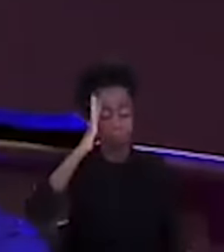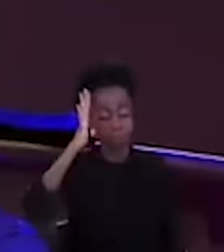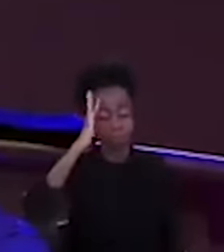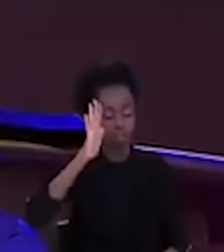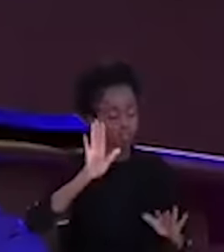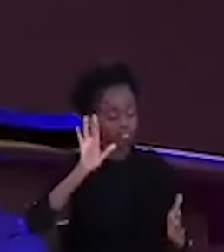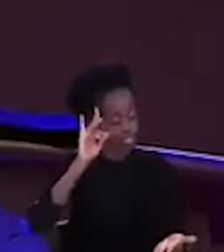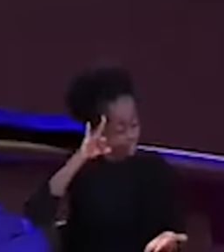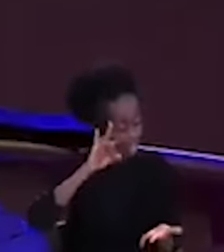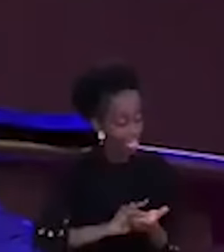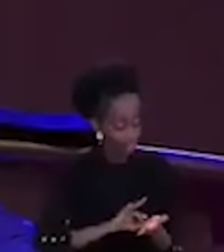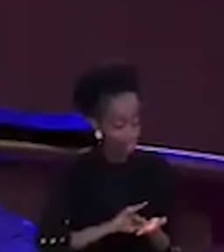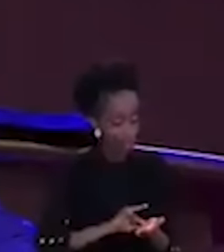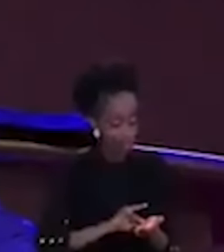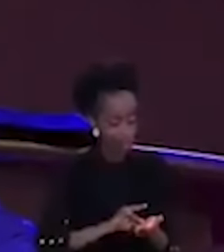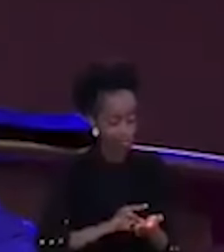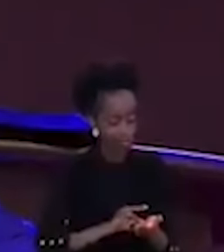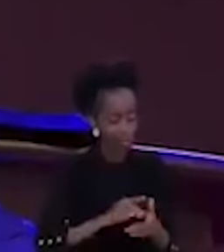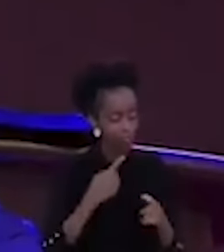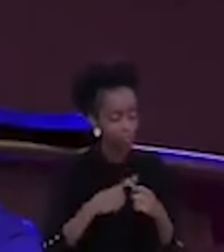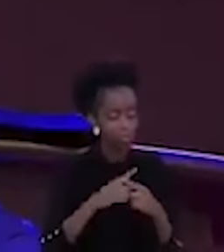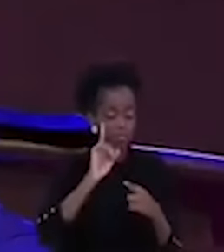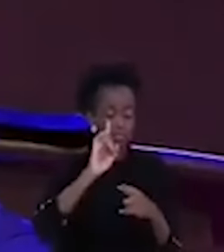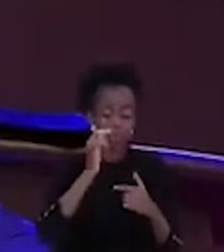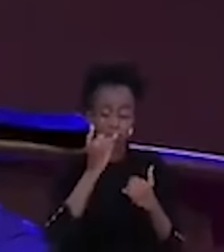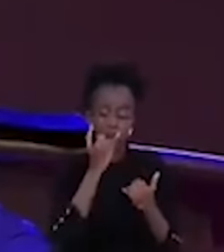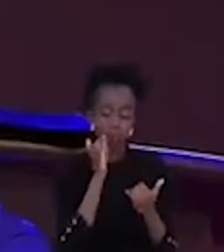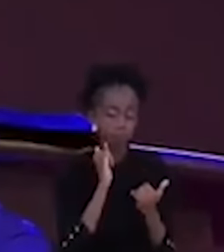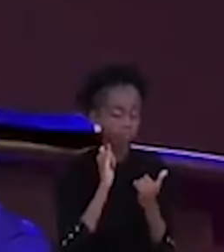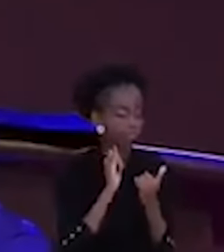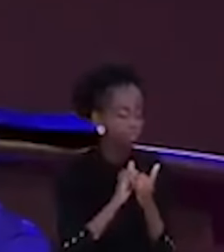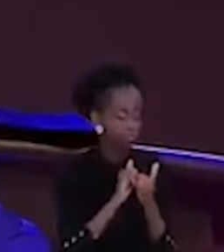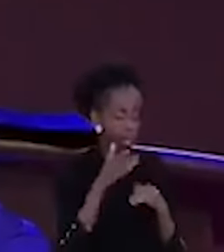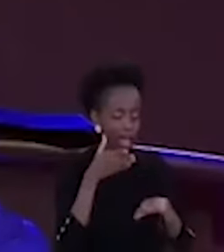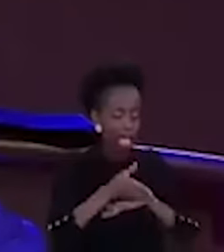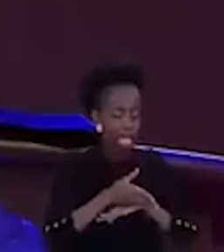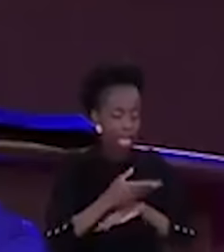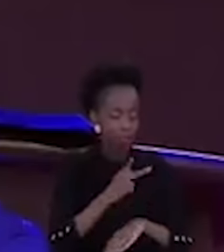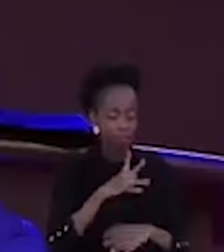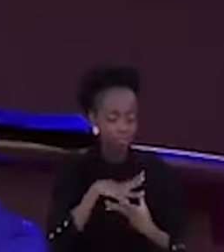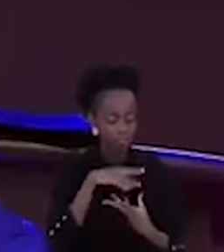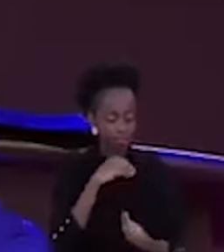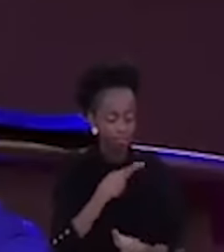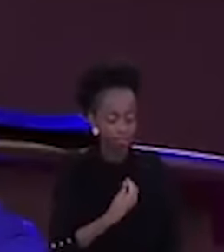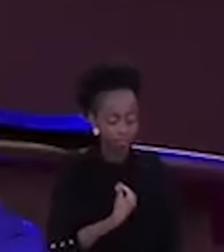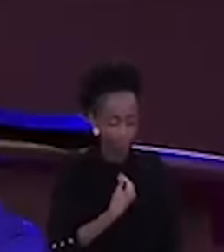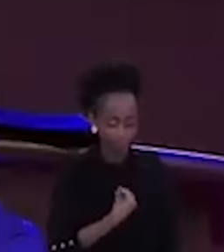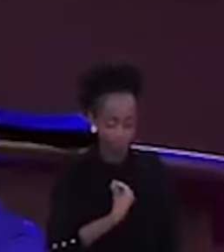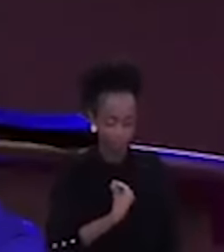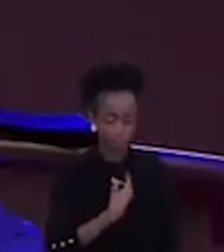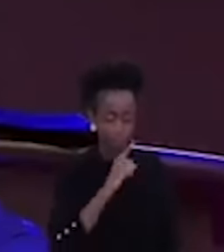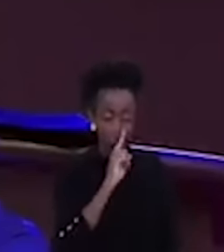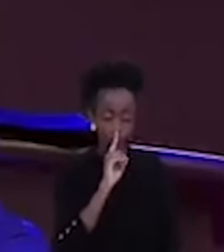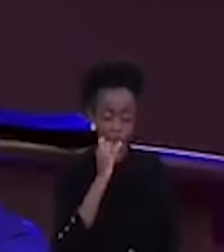realidade. O perdão de Deus chega à sua alma. Seja perdoado,